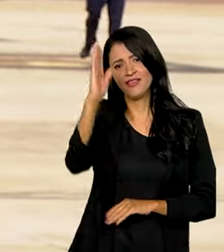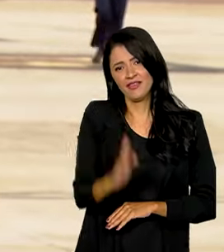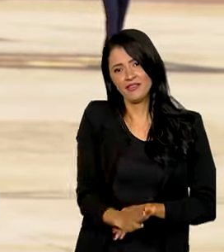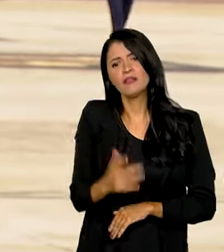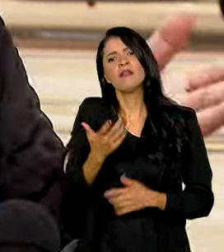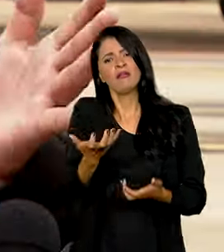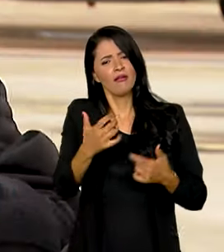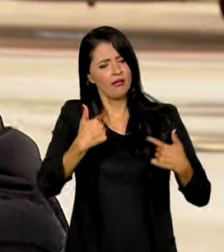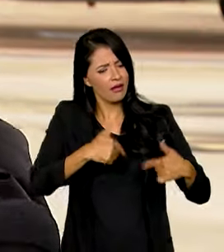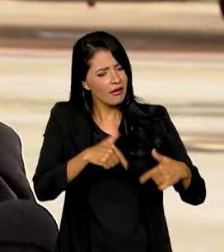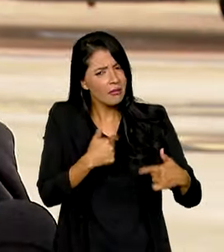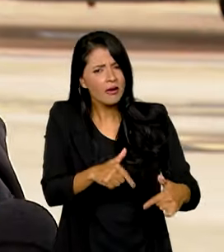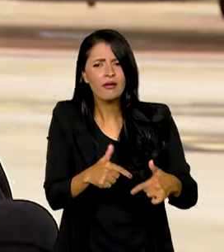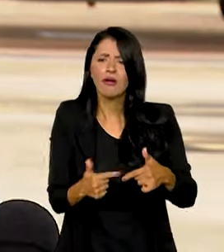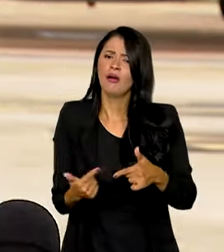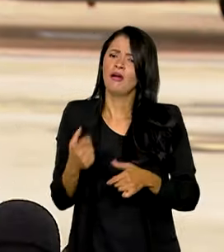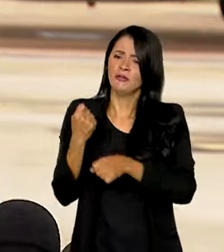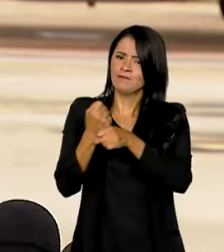trabal